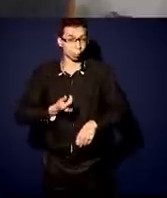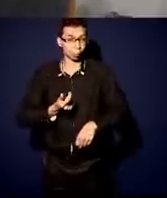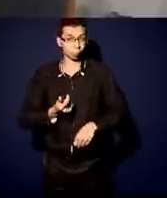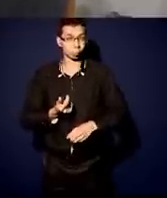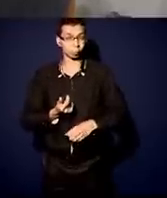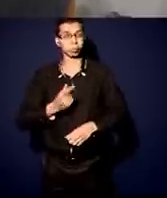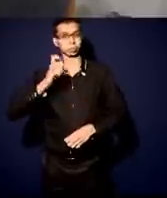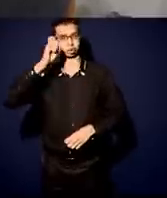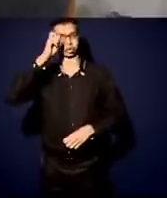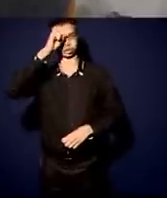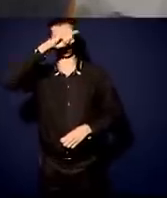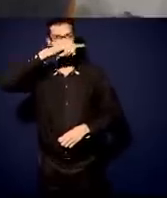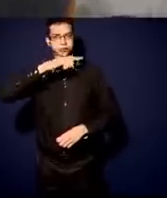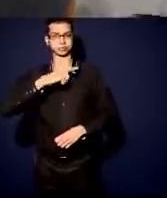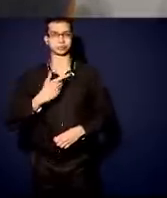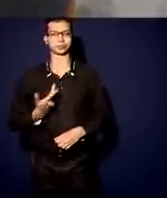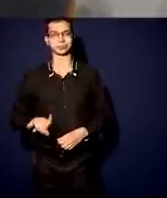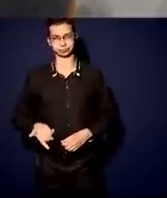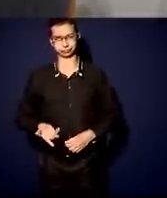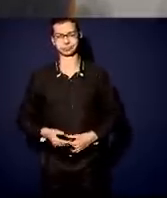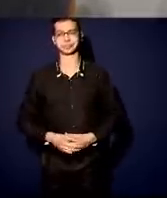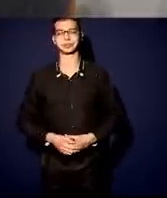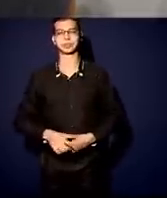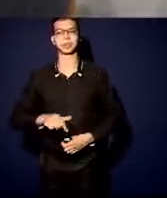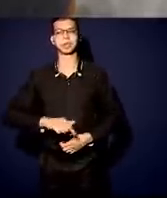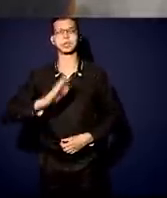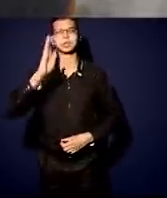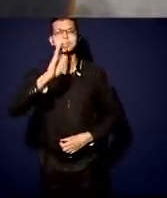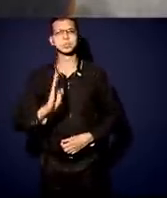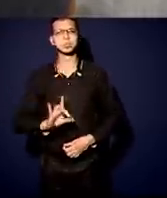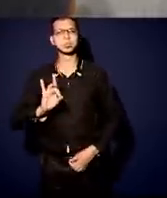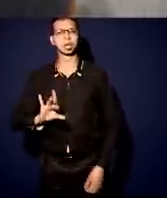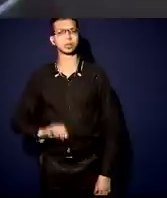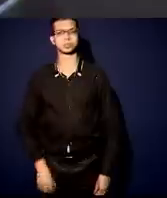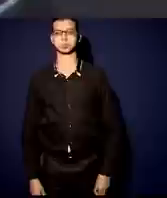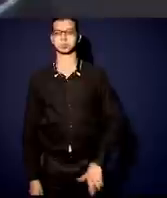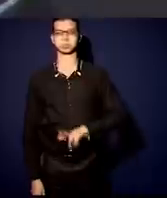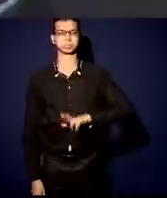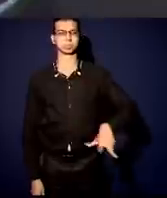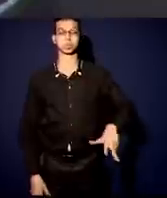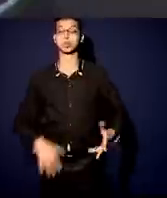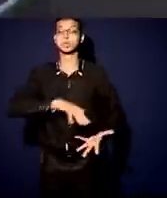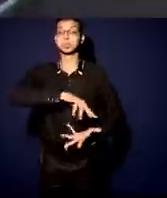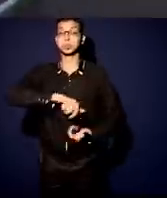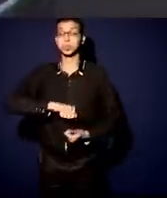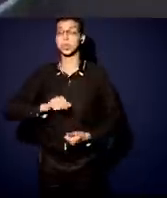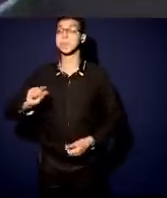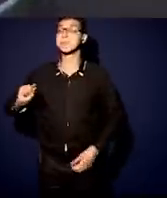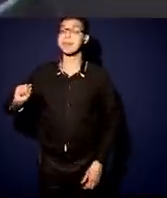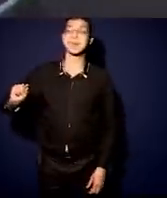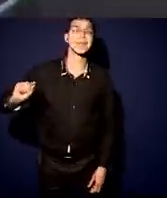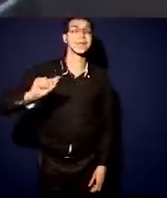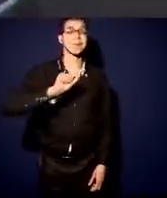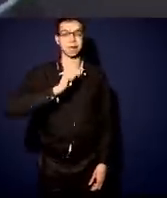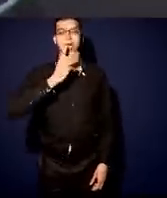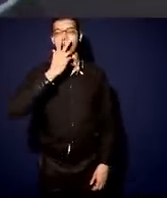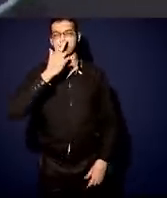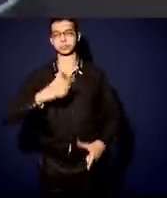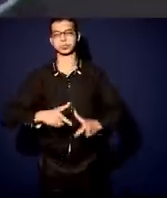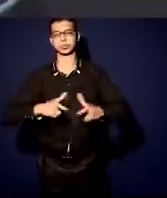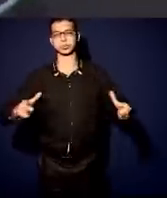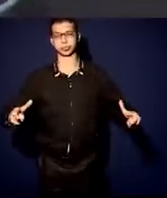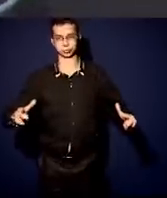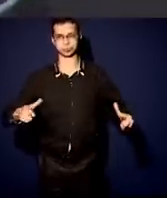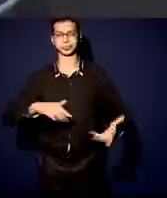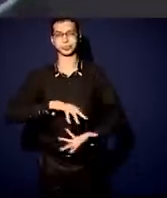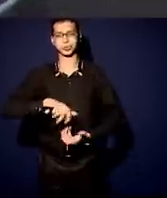é uma situação que não é não tá só no Brasil tá em todos os lugares do mundo acho que a maioria dos países do mundo Tá experimentando uma inflação